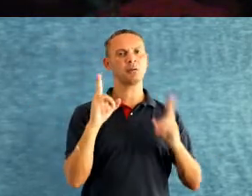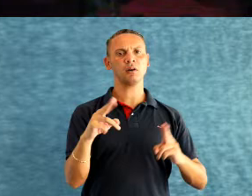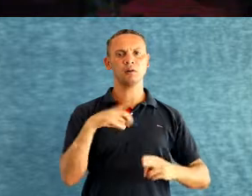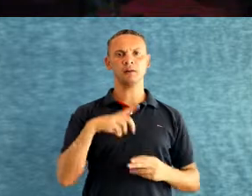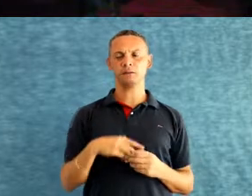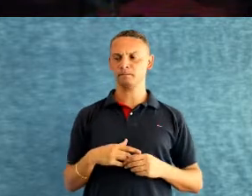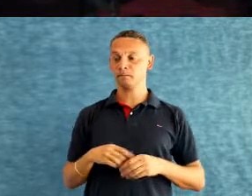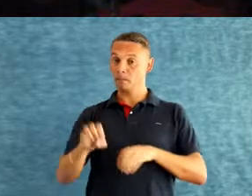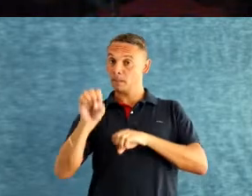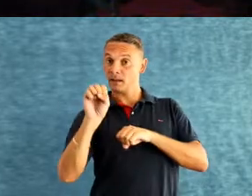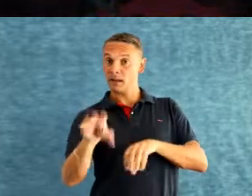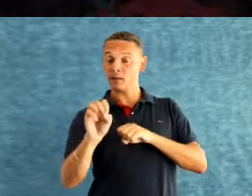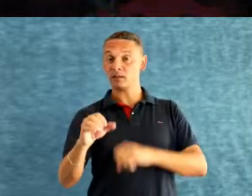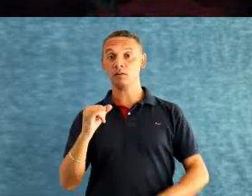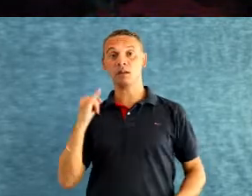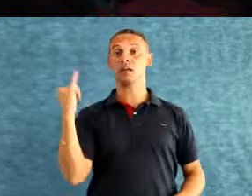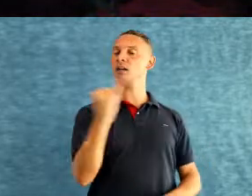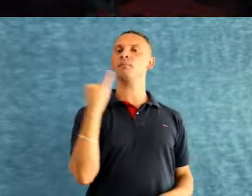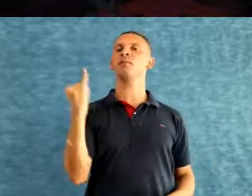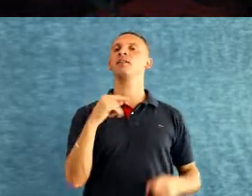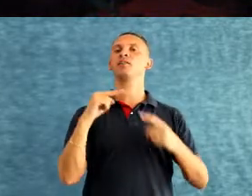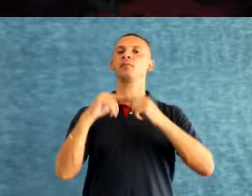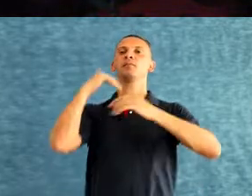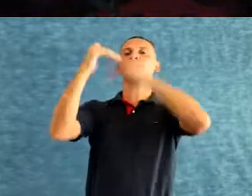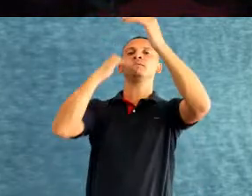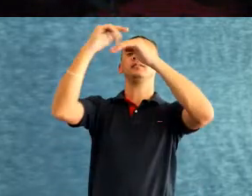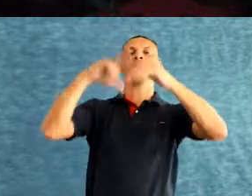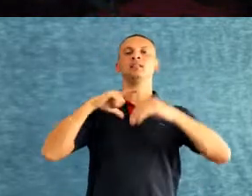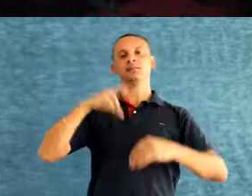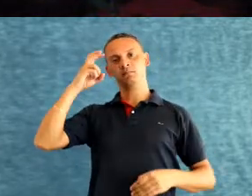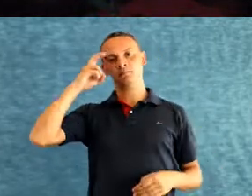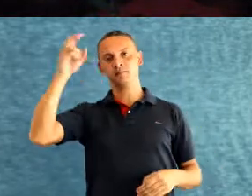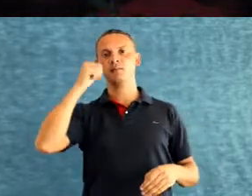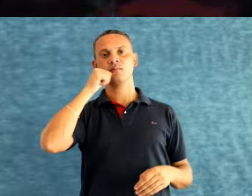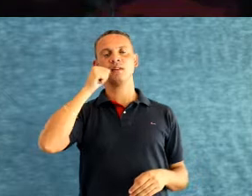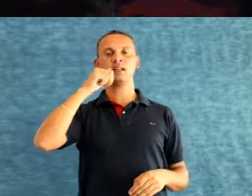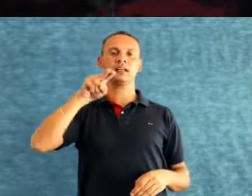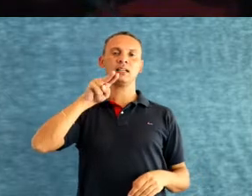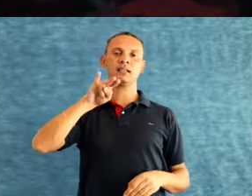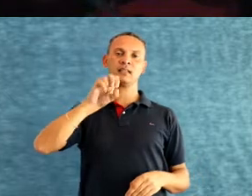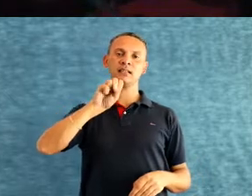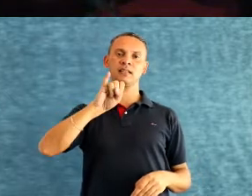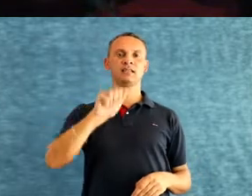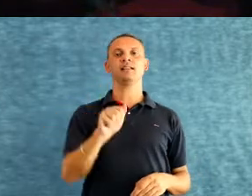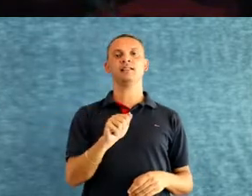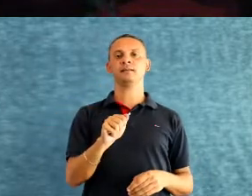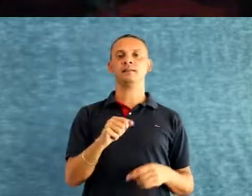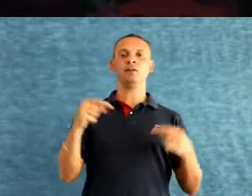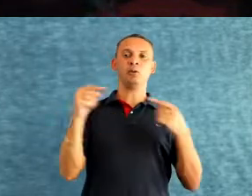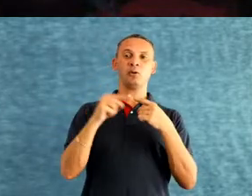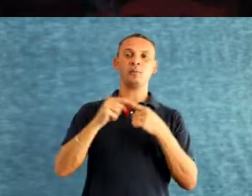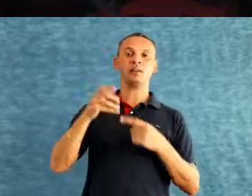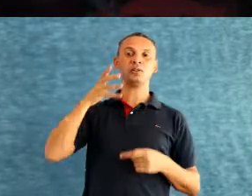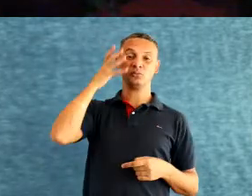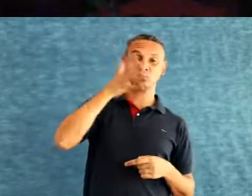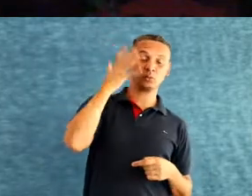pois, um tema frequente ao longo da produção intelectual de Nízia Floresta, que se encontra veiculada tanto em discursos, novelas,